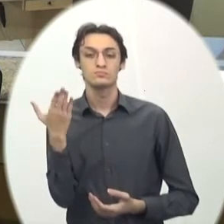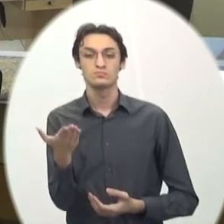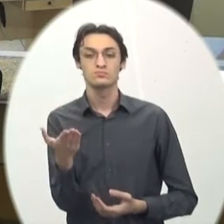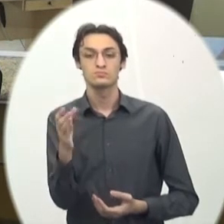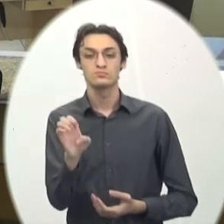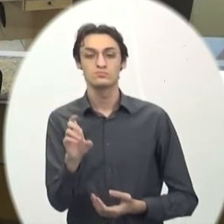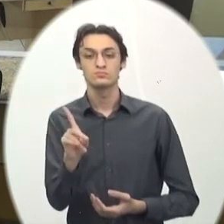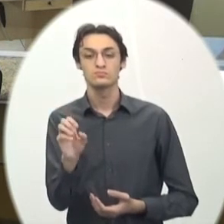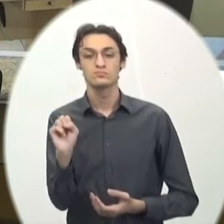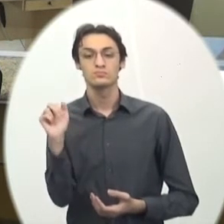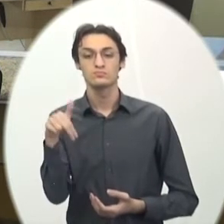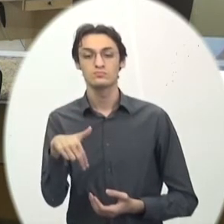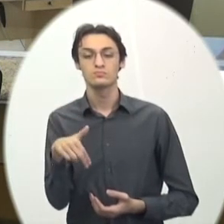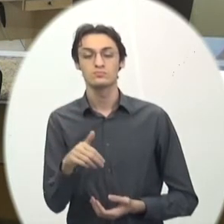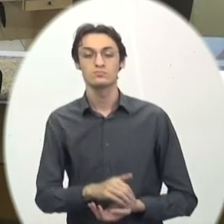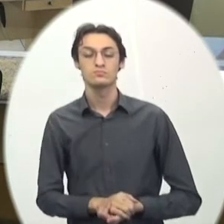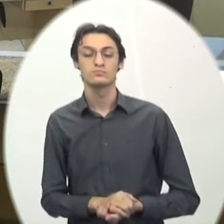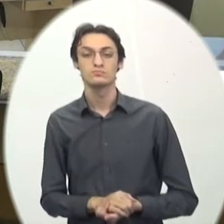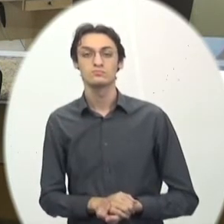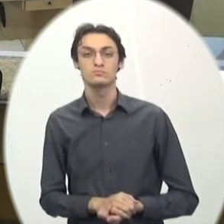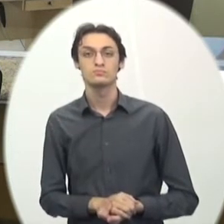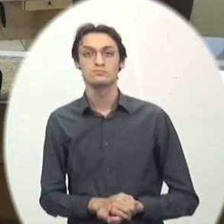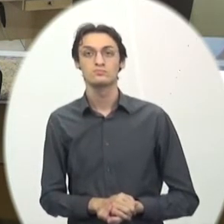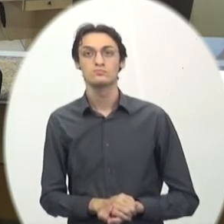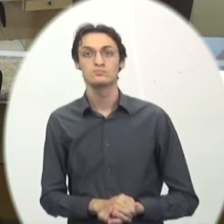vereador Edson Luiz Nascimento.